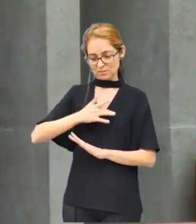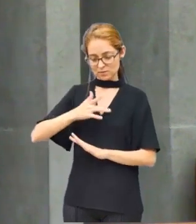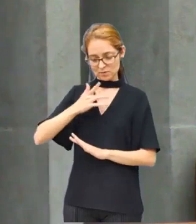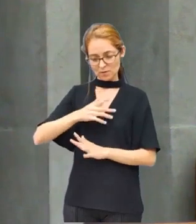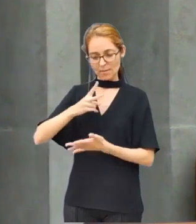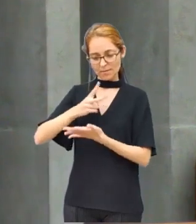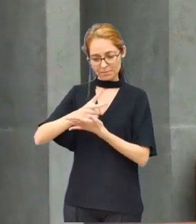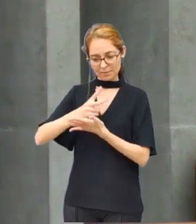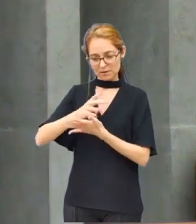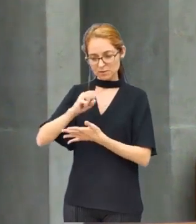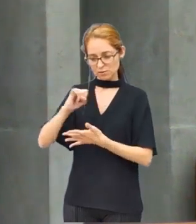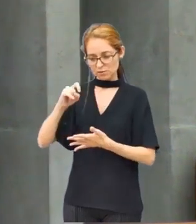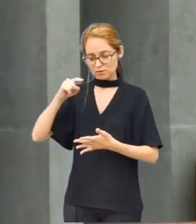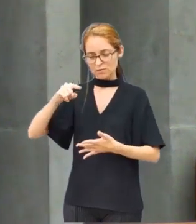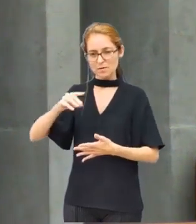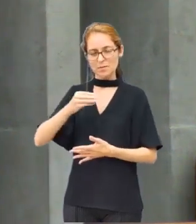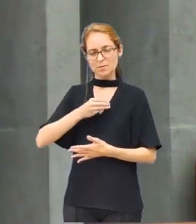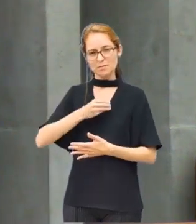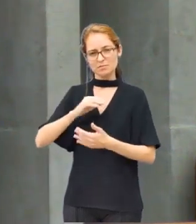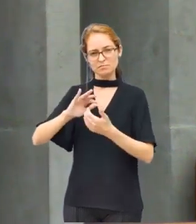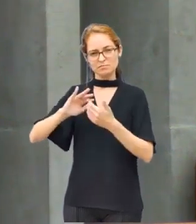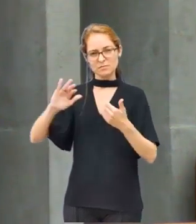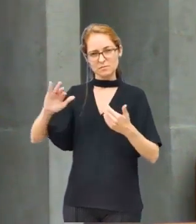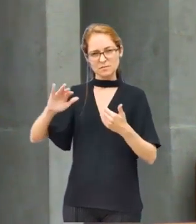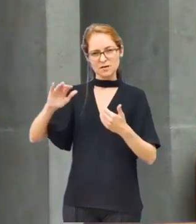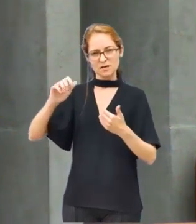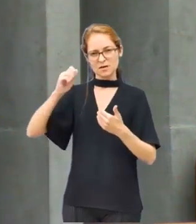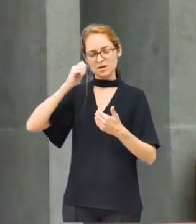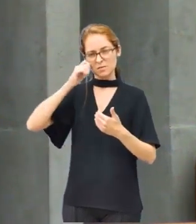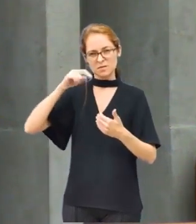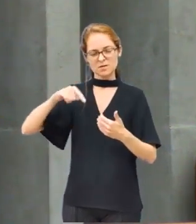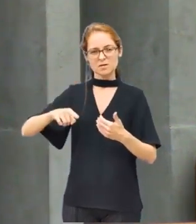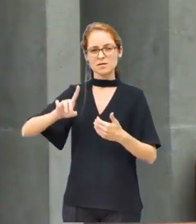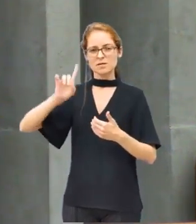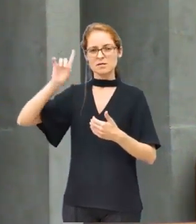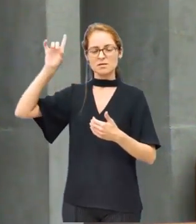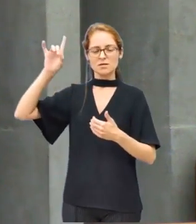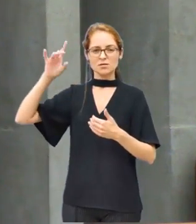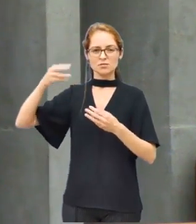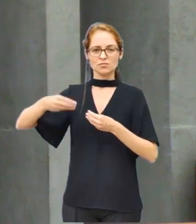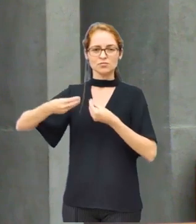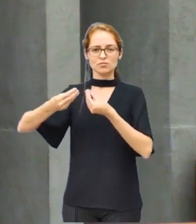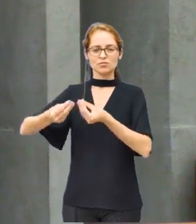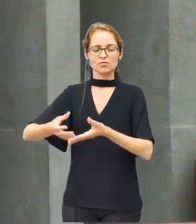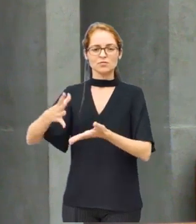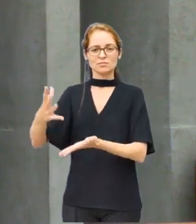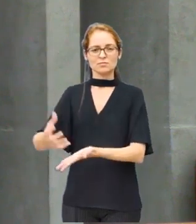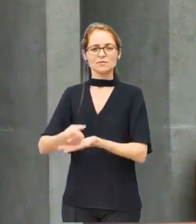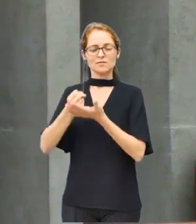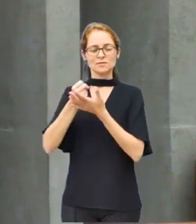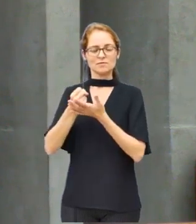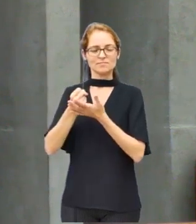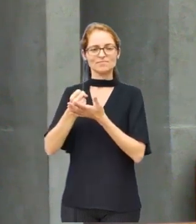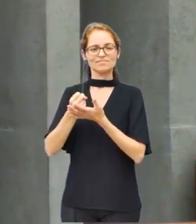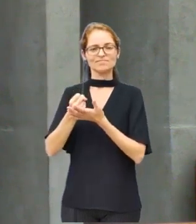apesar dos nossos pecados, apesar dessa separação e condenação, Deus proveu o meio para nos resgatar e nos trazer de